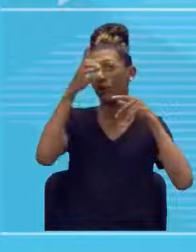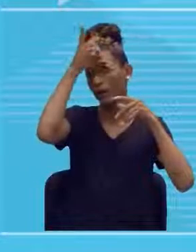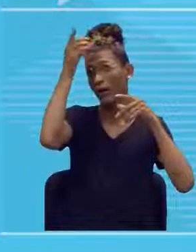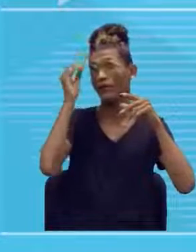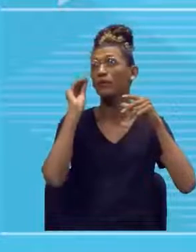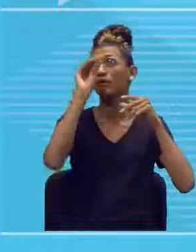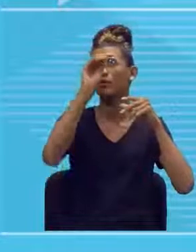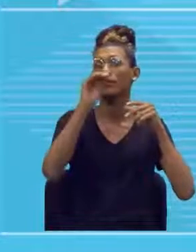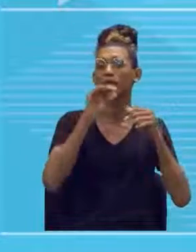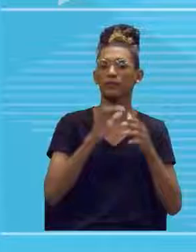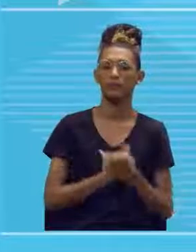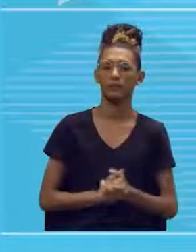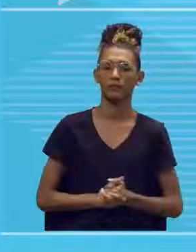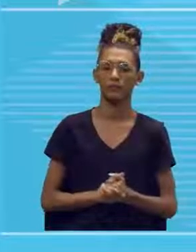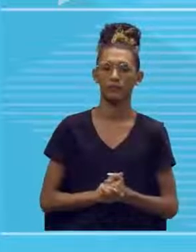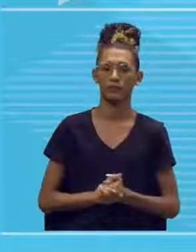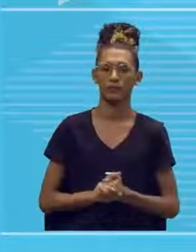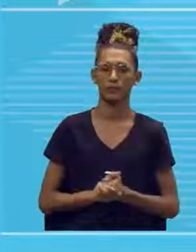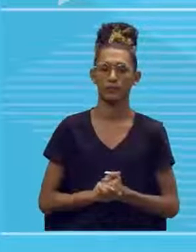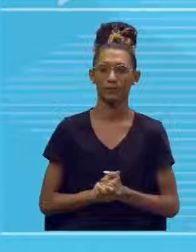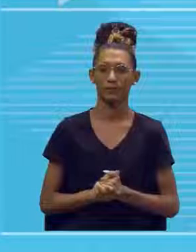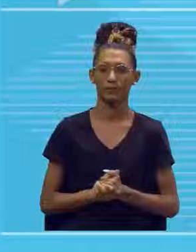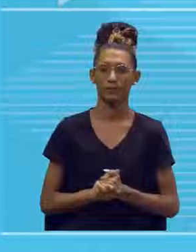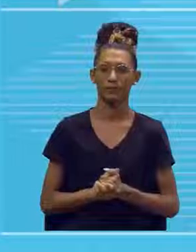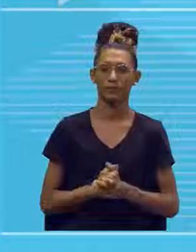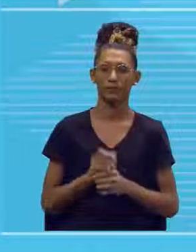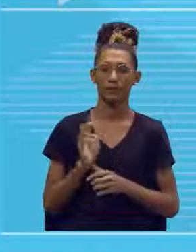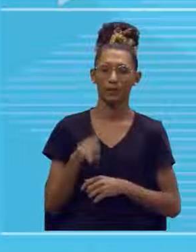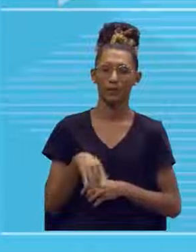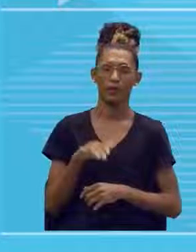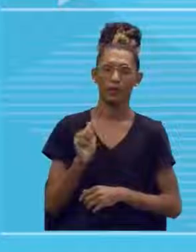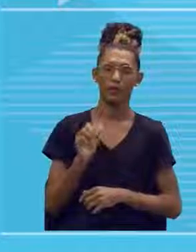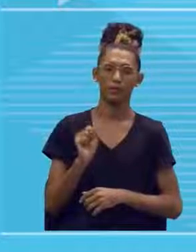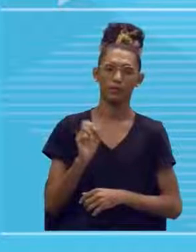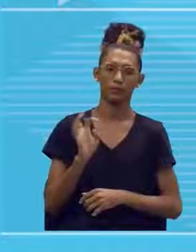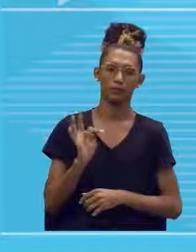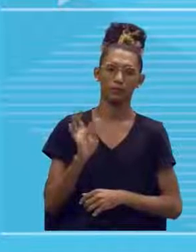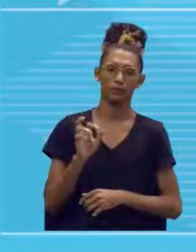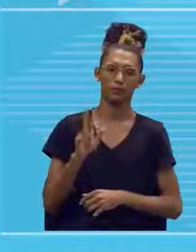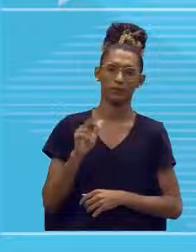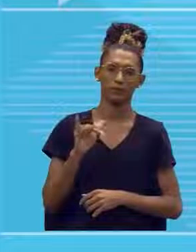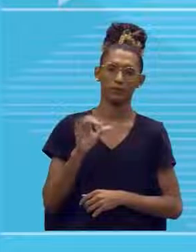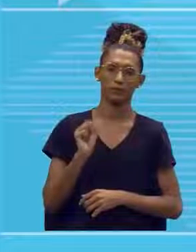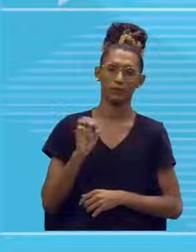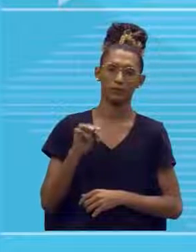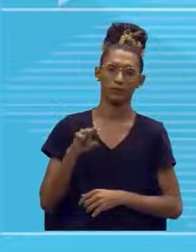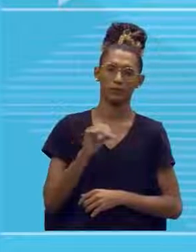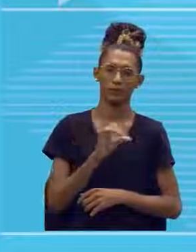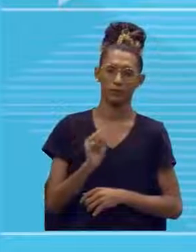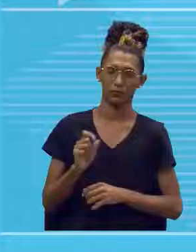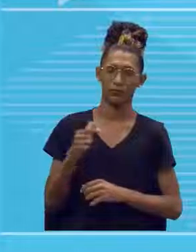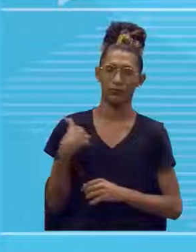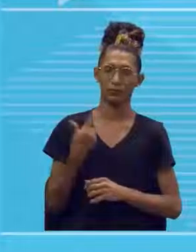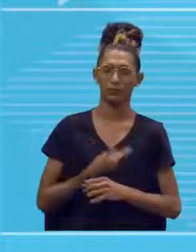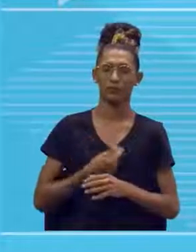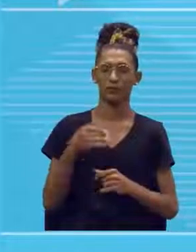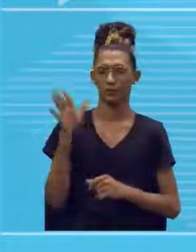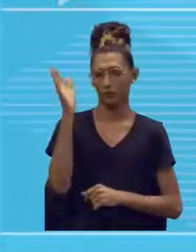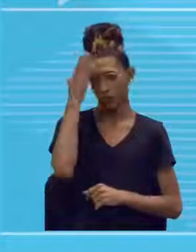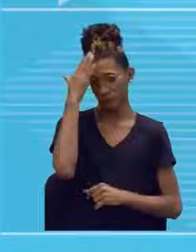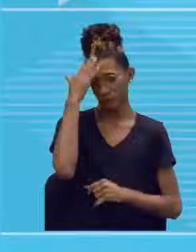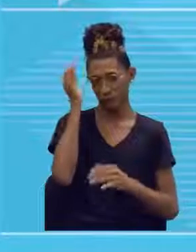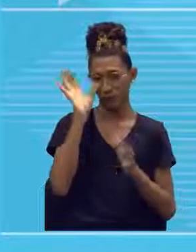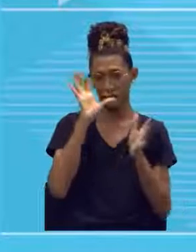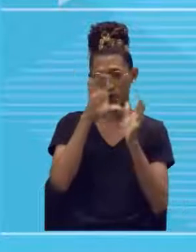também no espaço a partir da observação delas Então são asterismos a gente vai assemelhar a é feito de